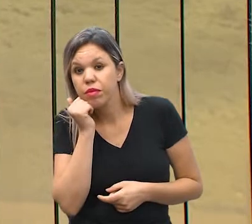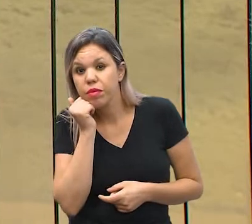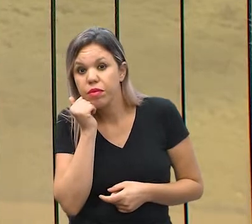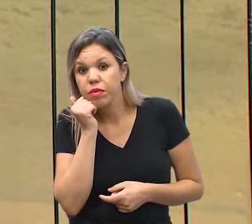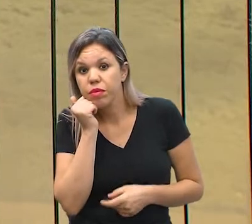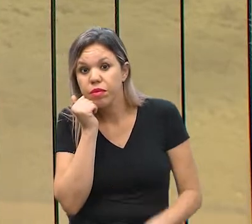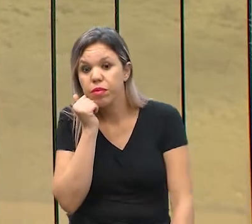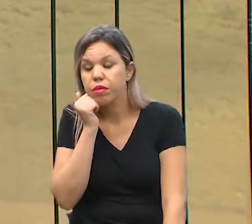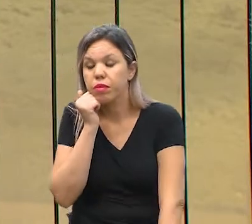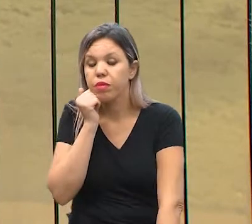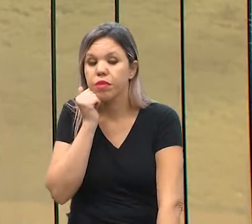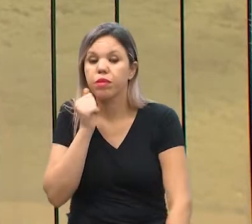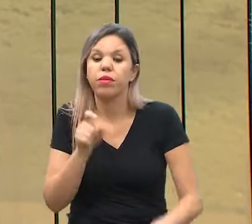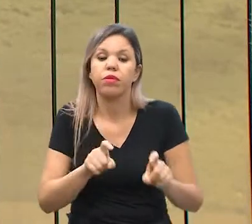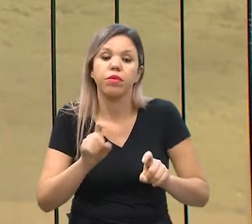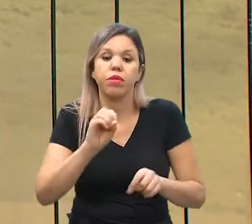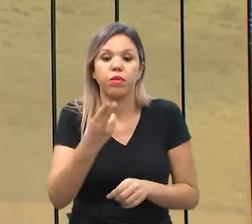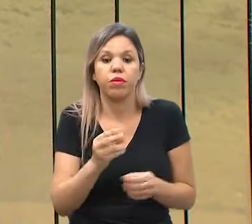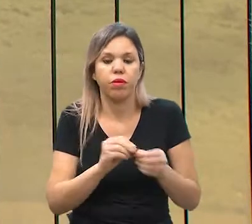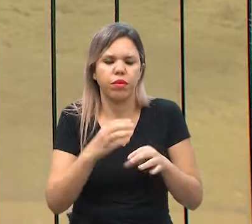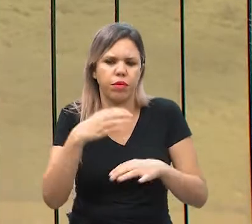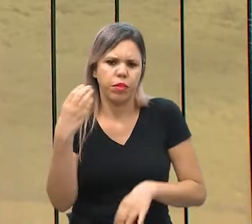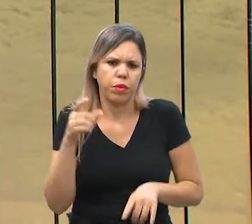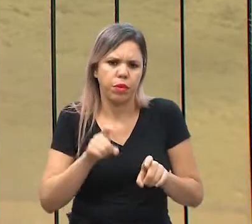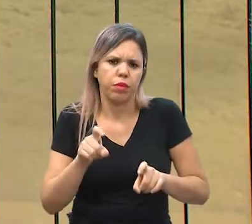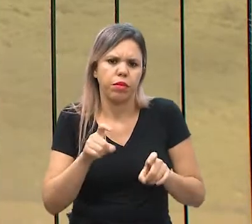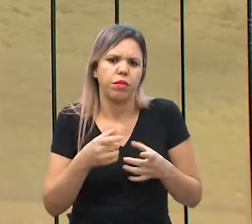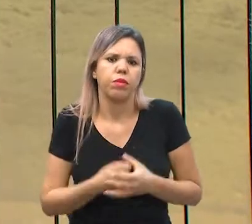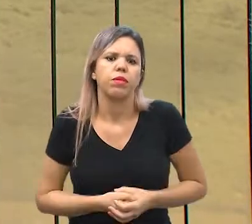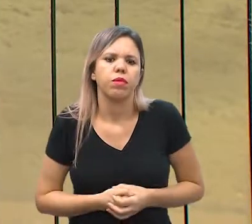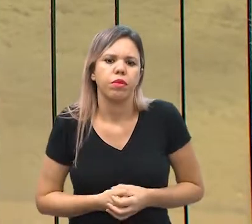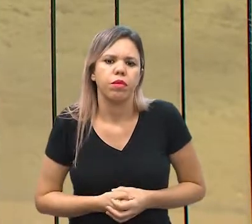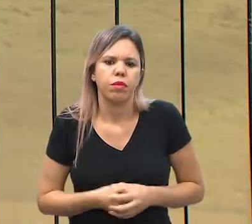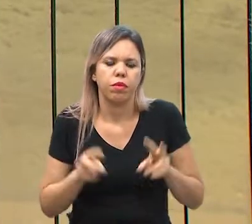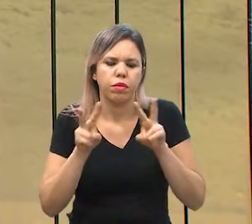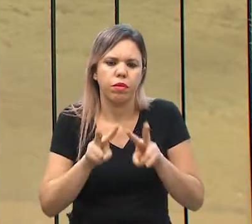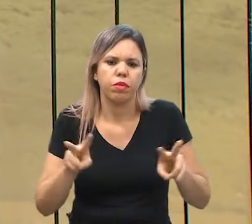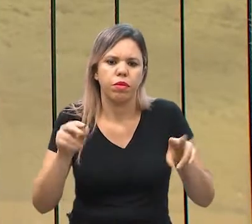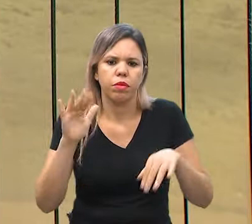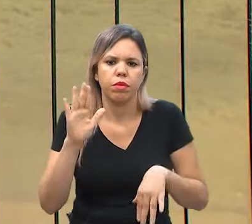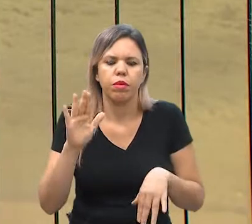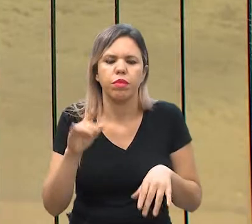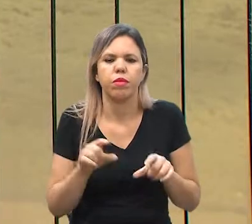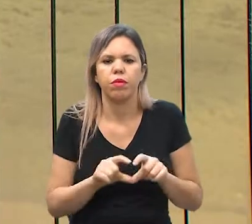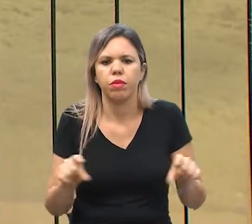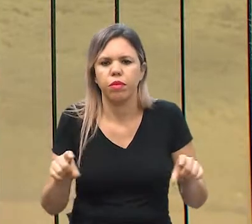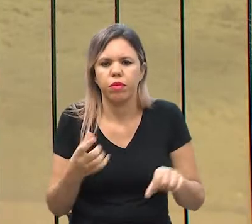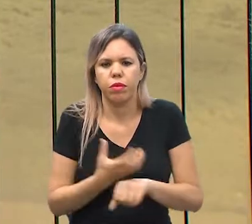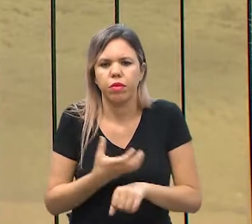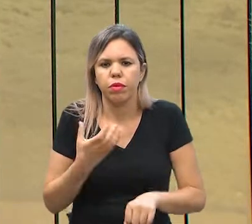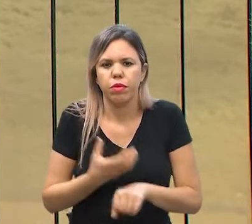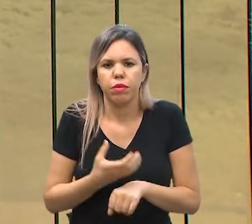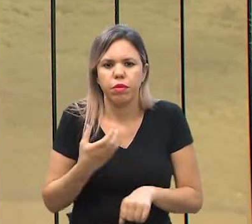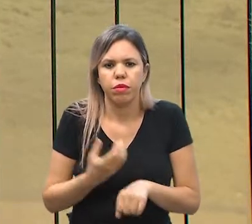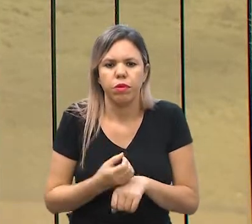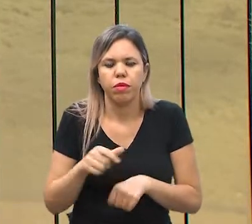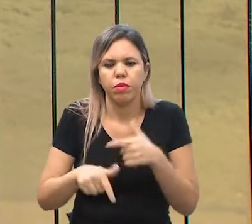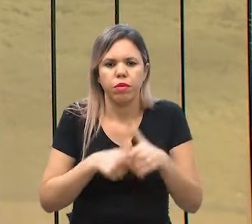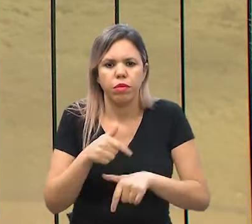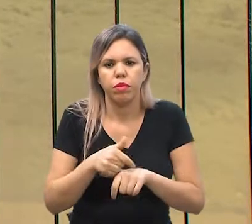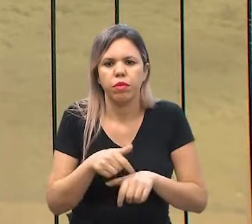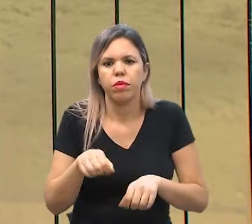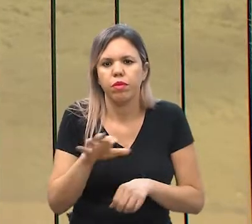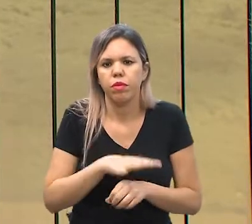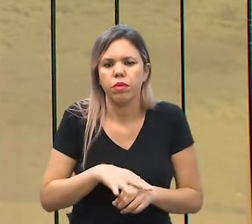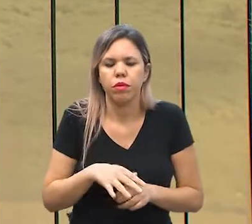ciência da computação, se eu fazia engenharia de computação. Olhei um pouco mais a ementa, o escopo, quais eram as áreas de atuação. Falei assim, eu vou